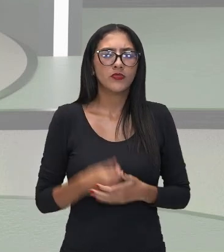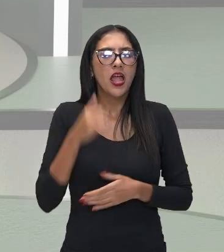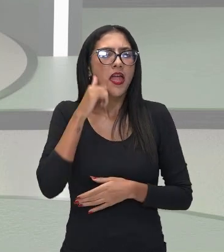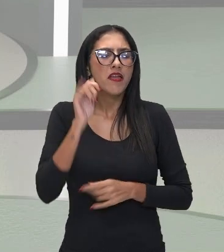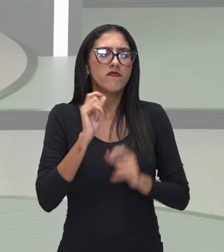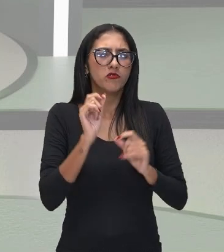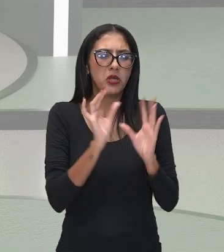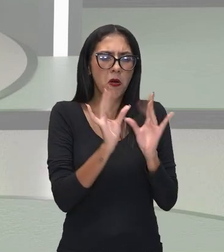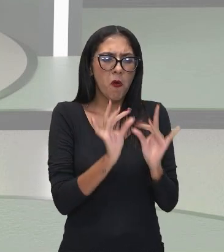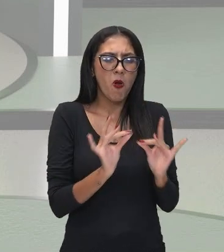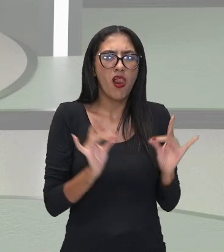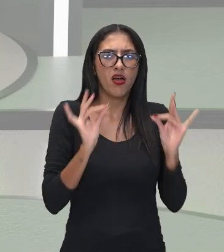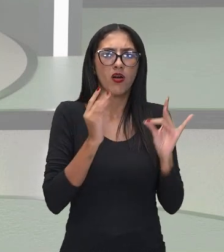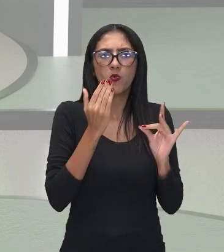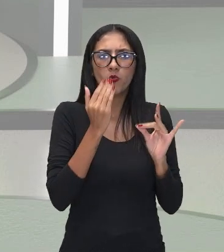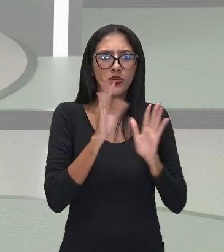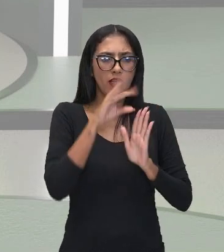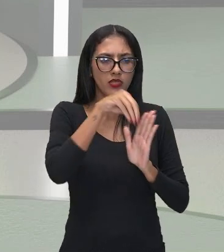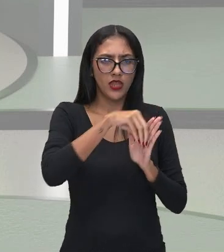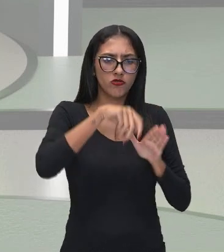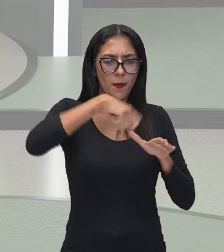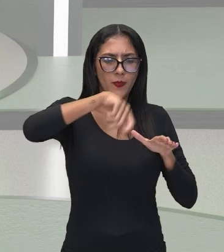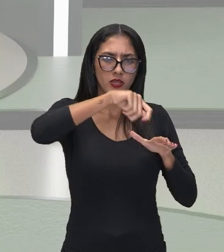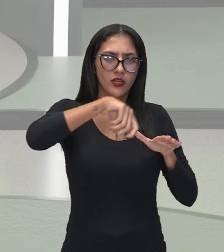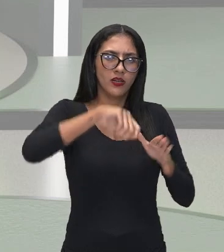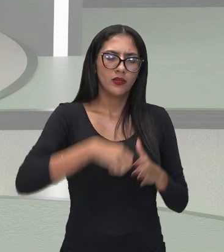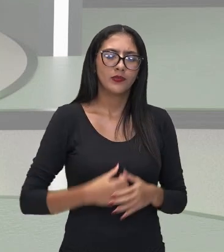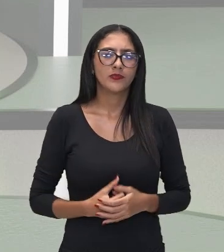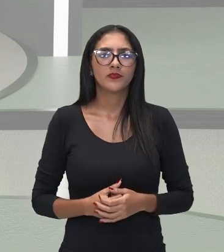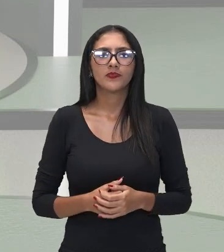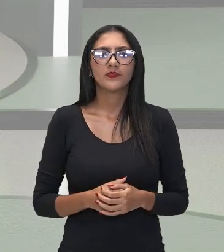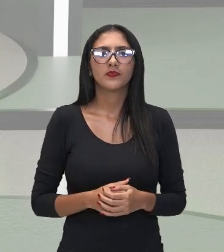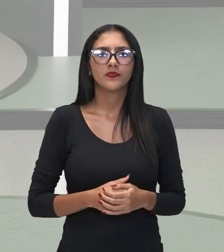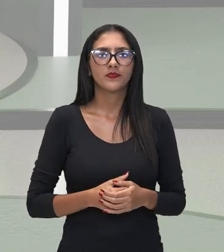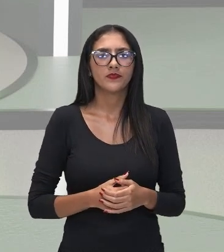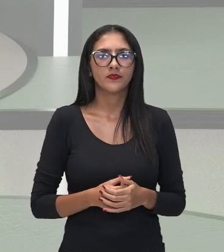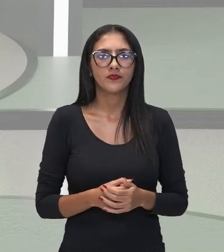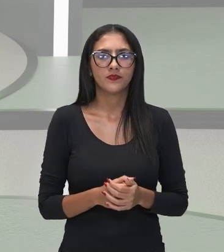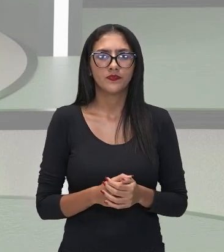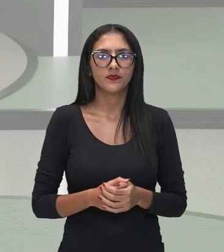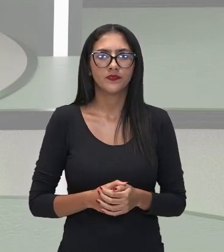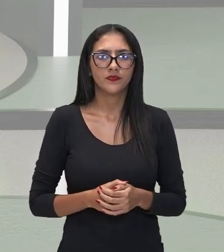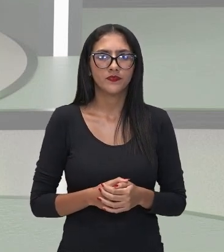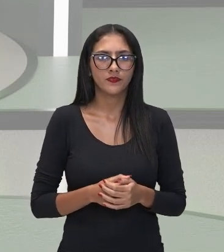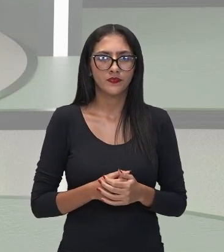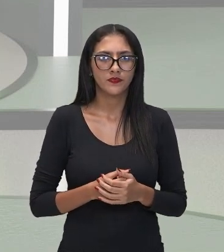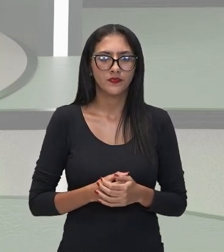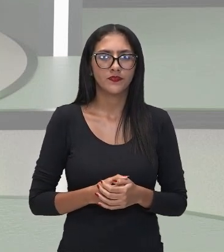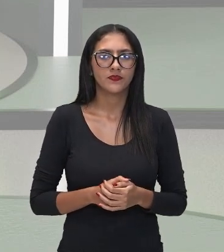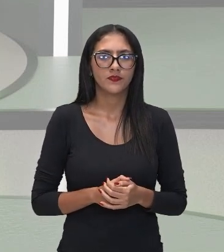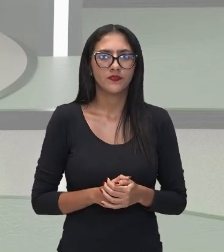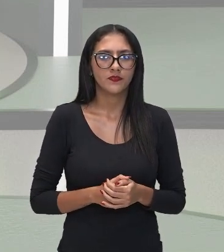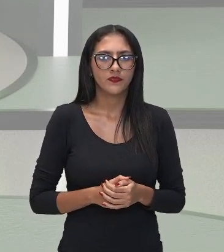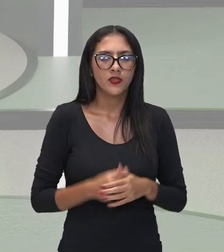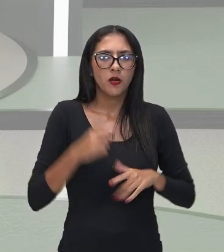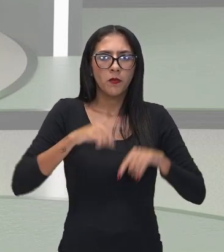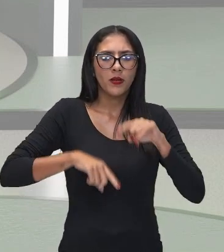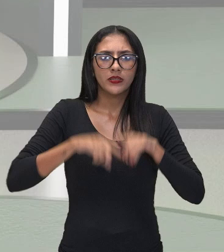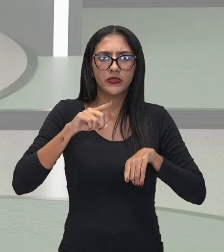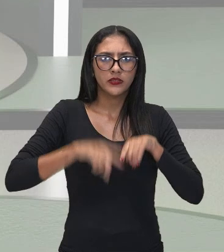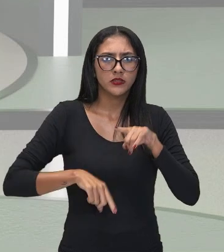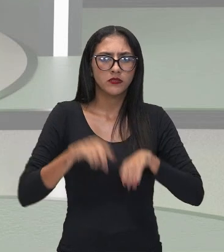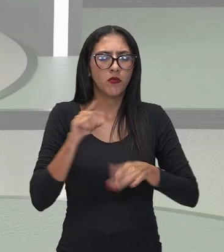antiderentes. Temos o cloreto de polivinila, que é o terceiro mais utilizado, é em